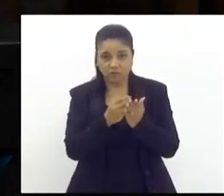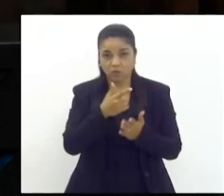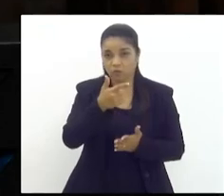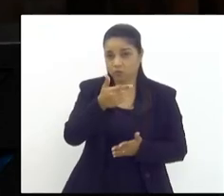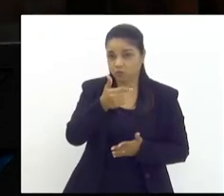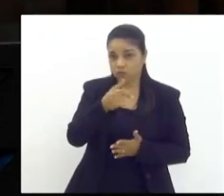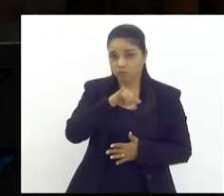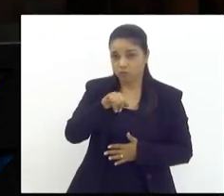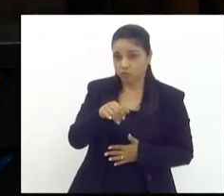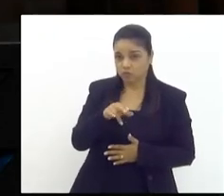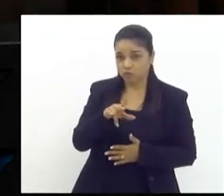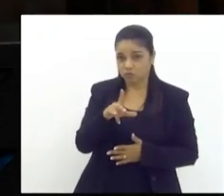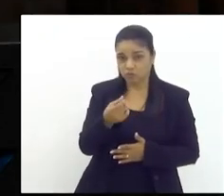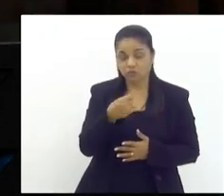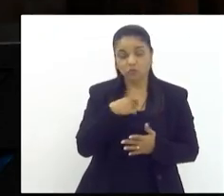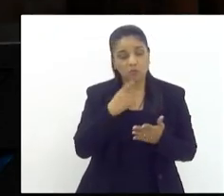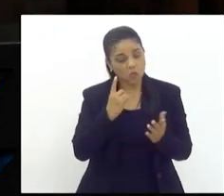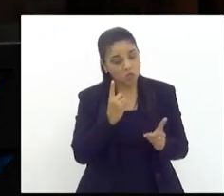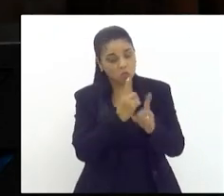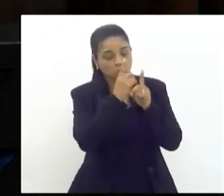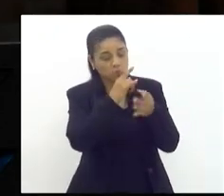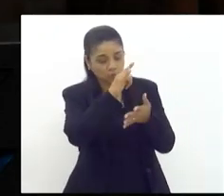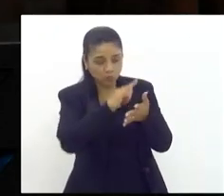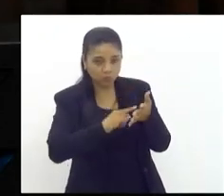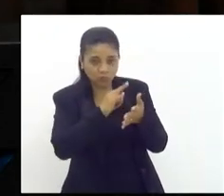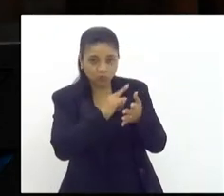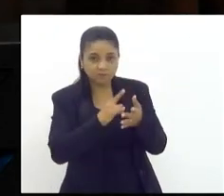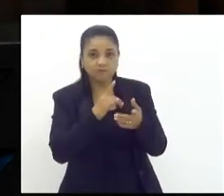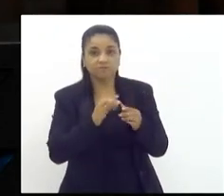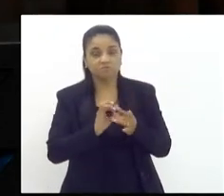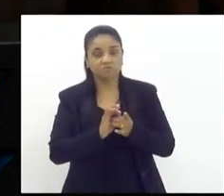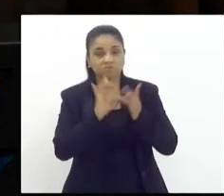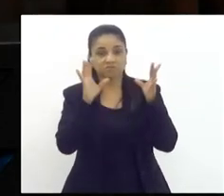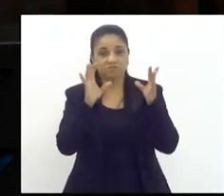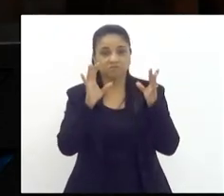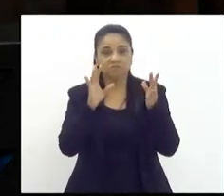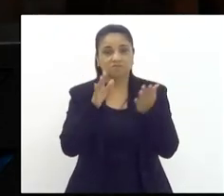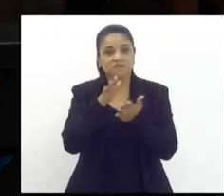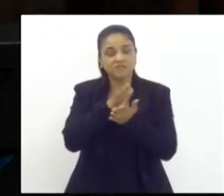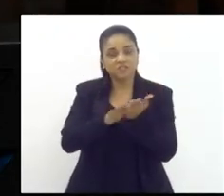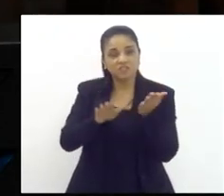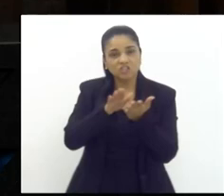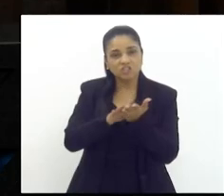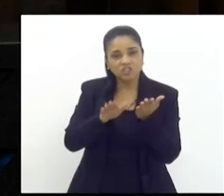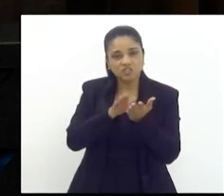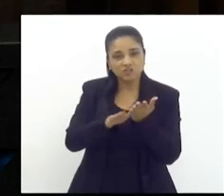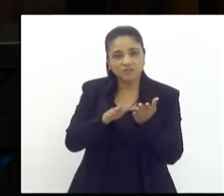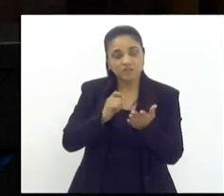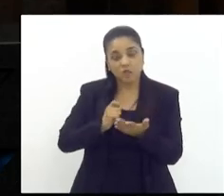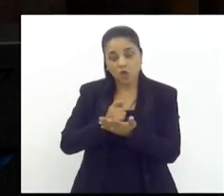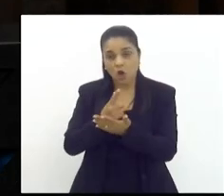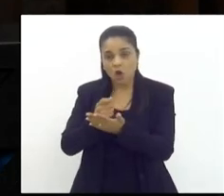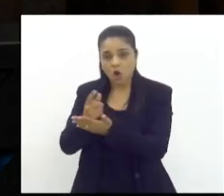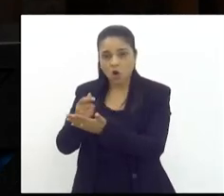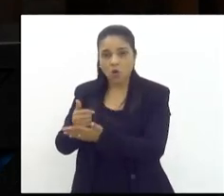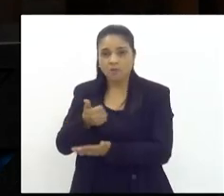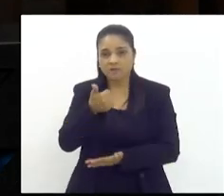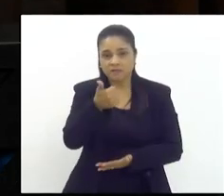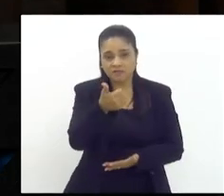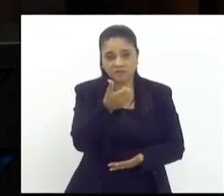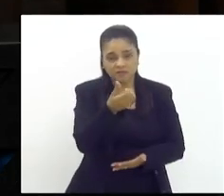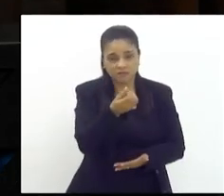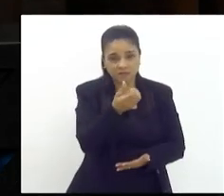encontramos a autorização de despesa referente a compra de 160